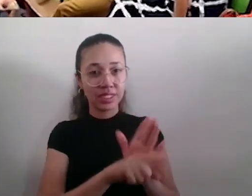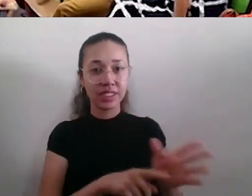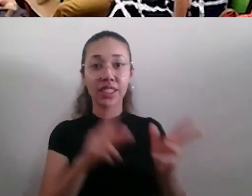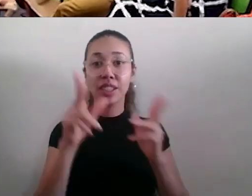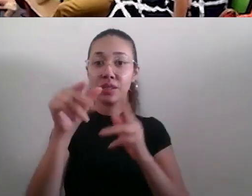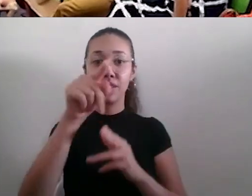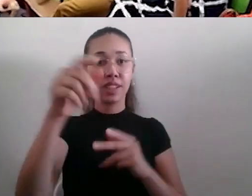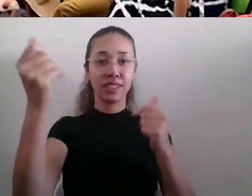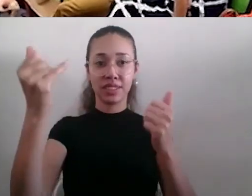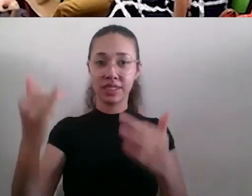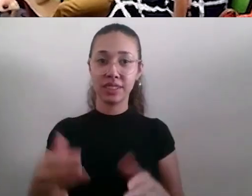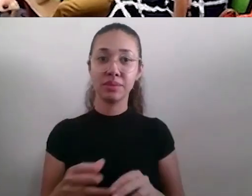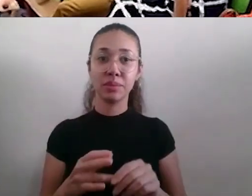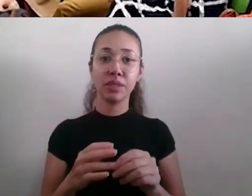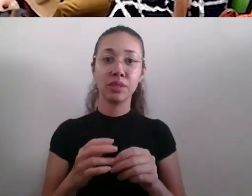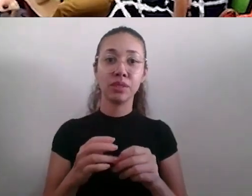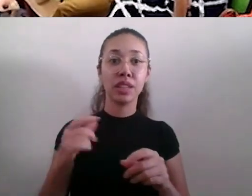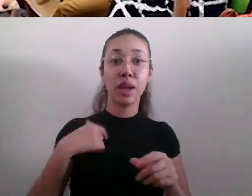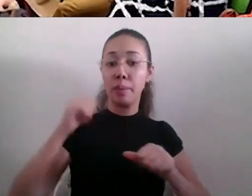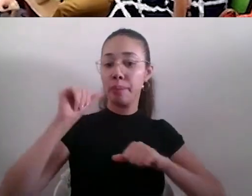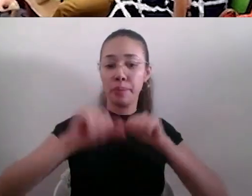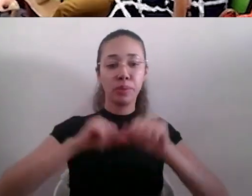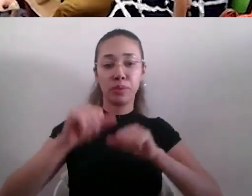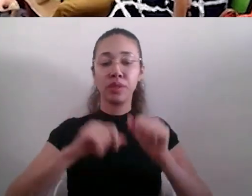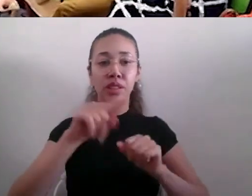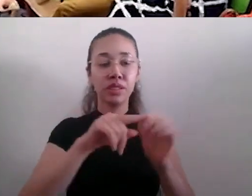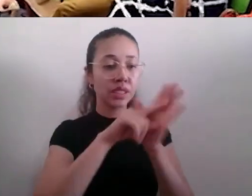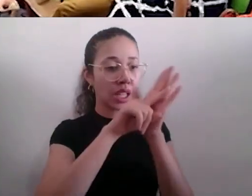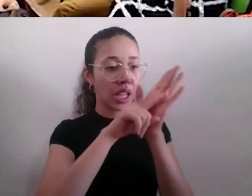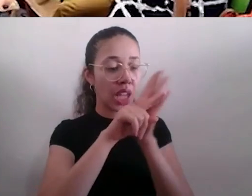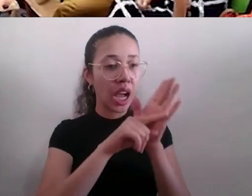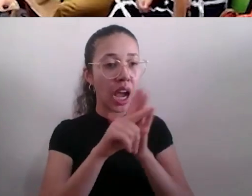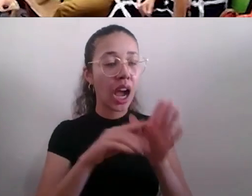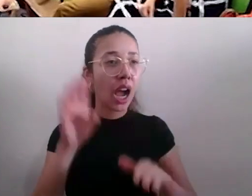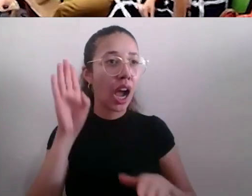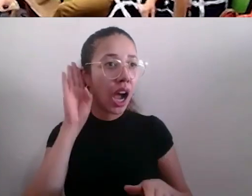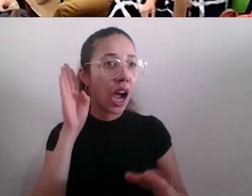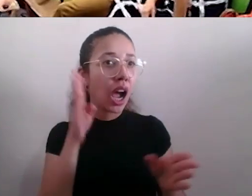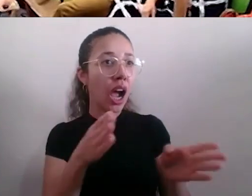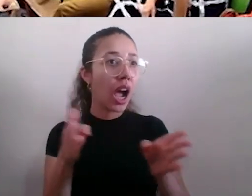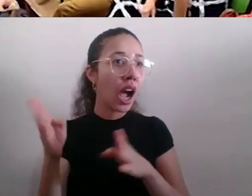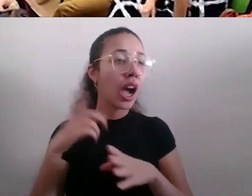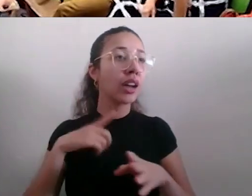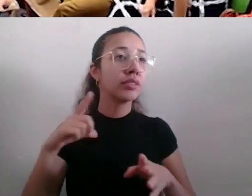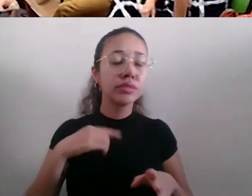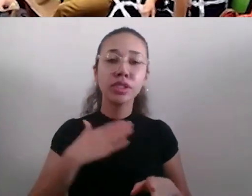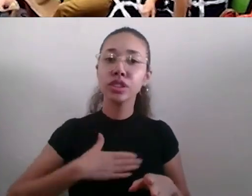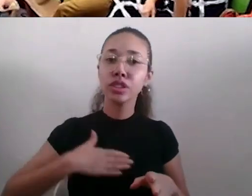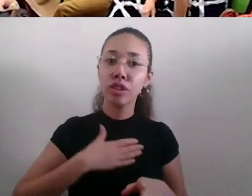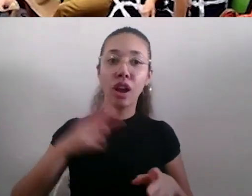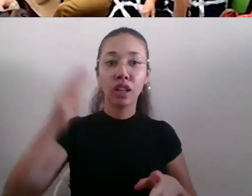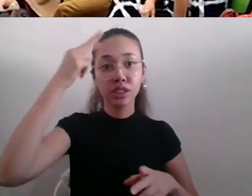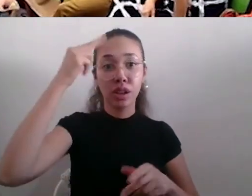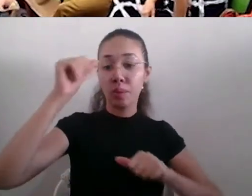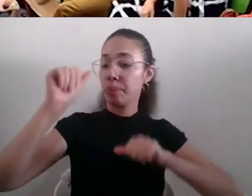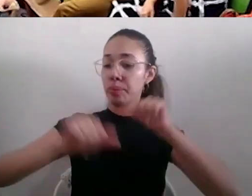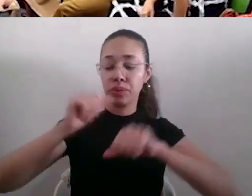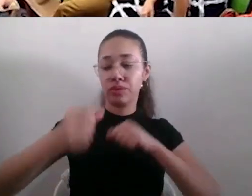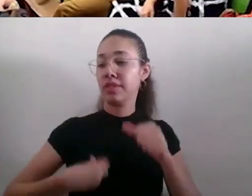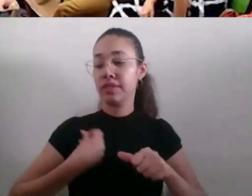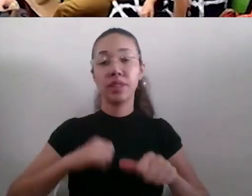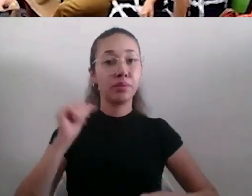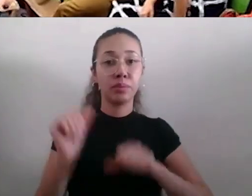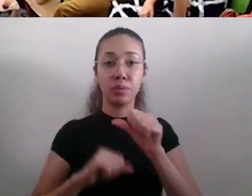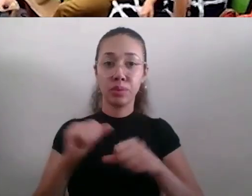falou, que muda a minha história, muda a minha forma de ver, né, a realidade. Então, existe uma pesquisa